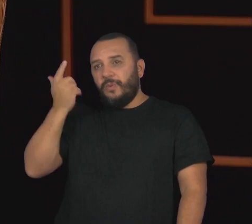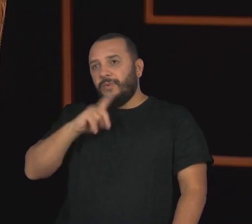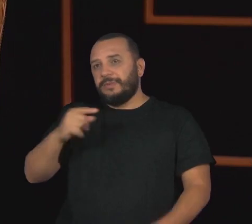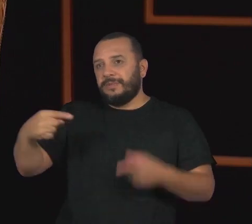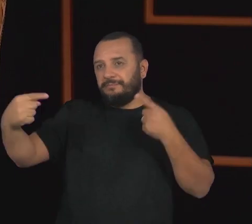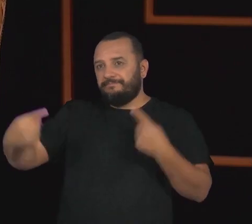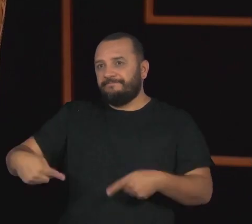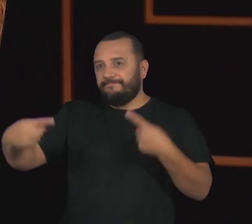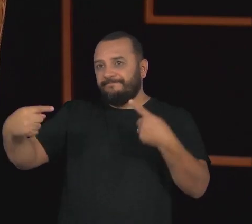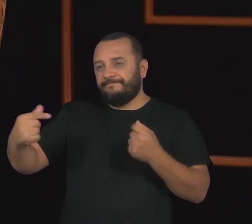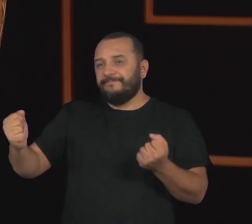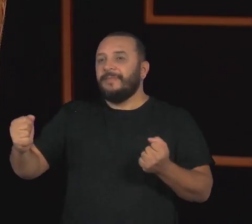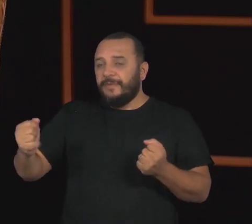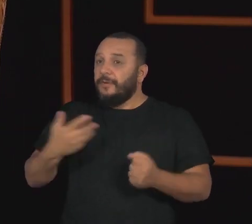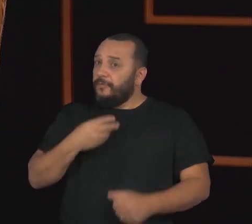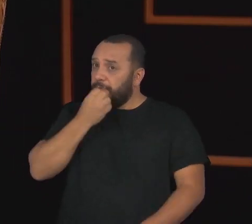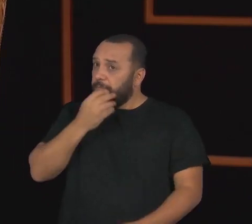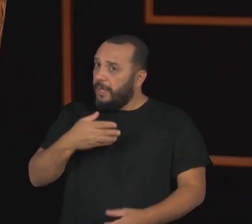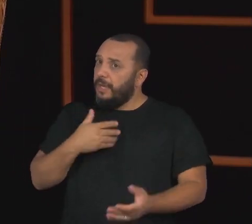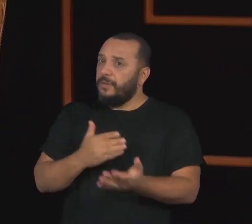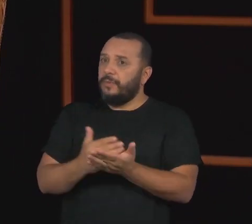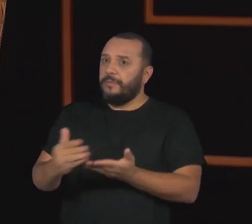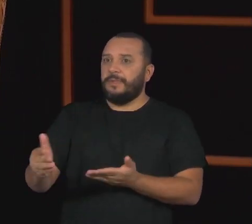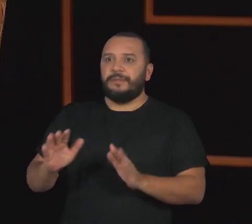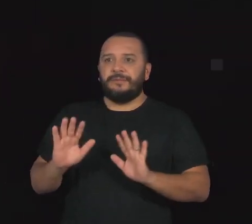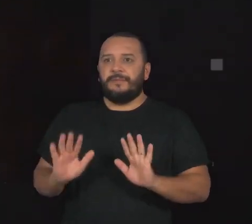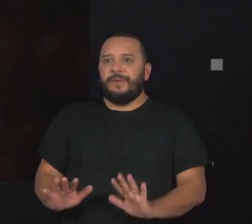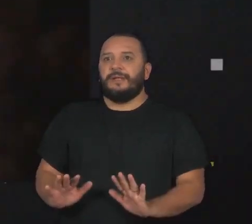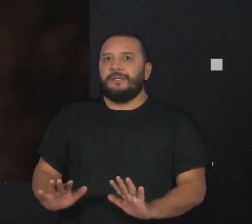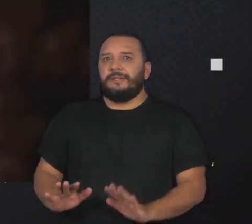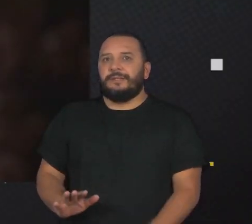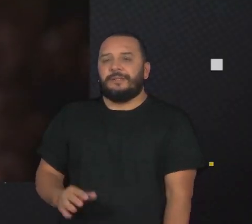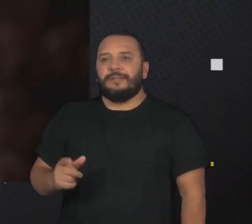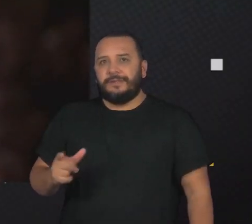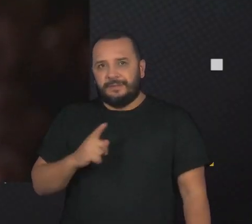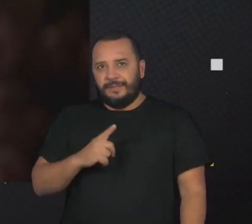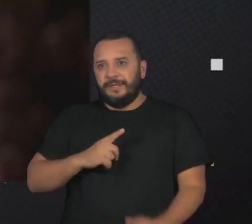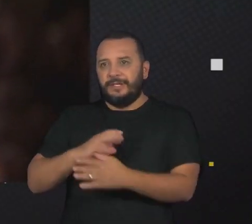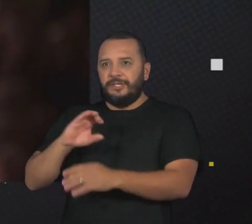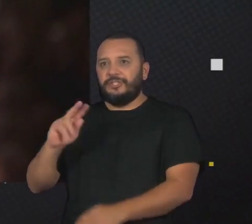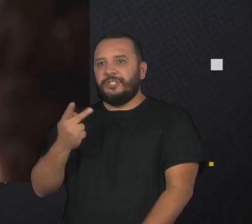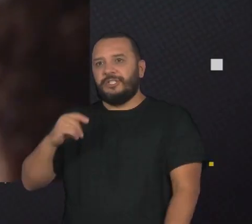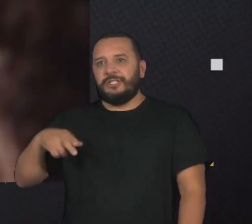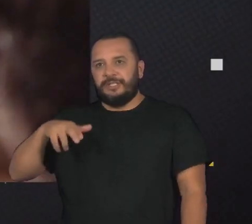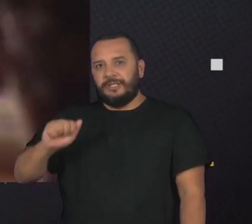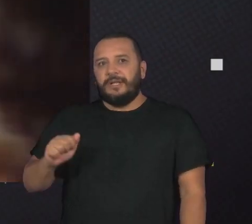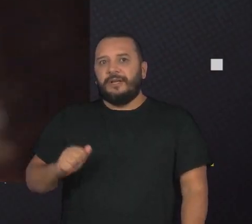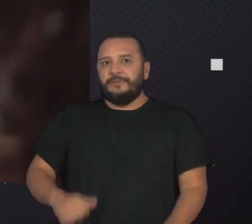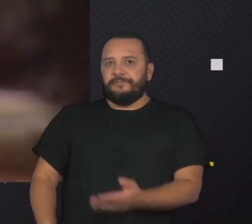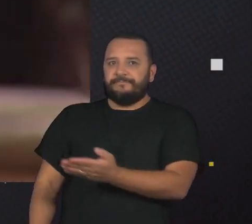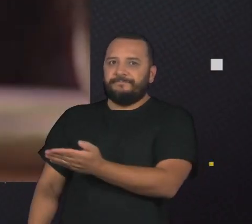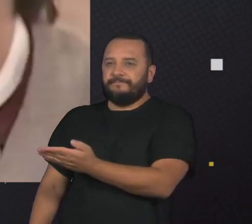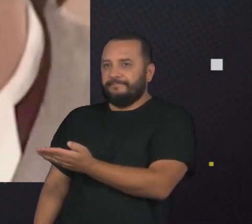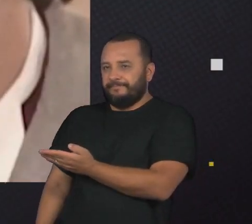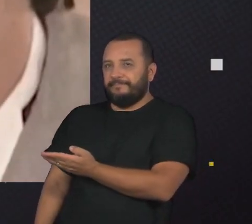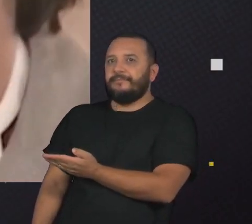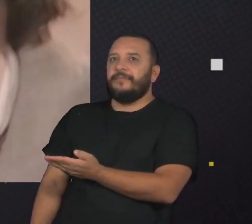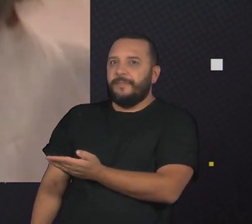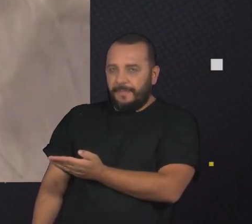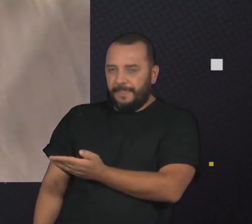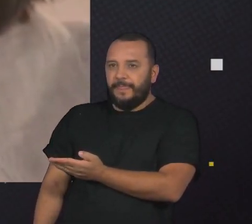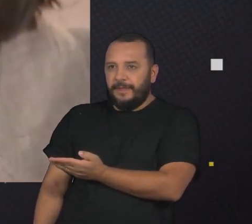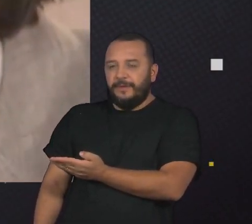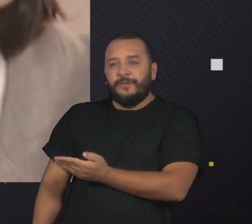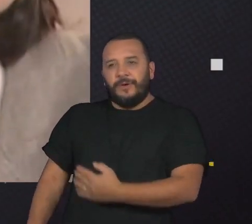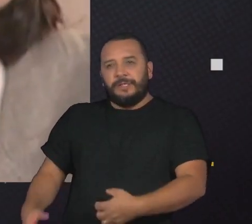e foram muito bem logo de início. A minissérie Chiquinha Gonzaga foi um impacto muito grande